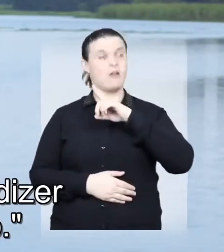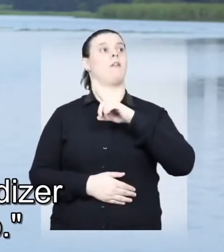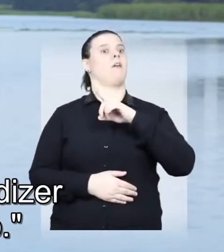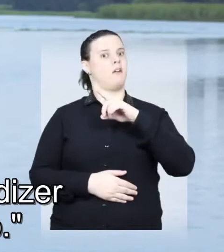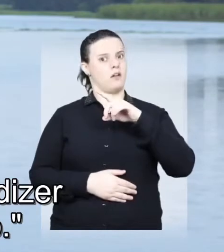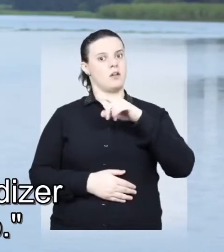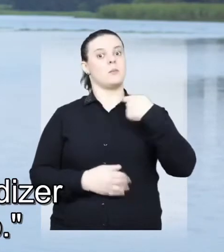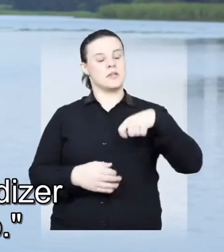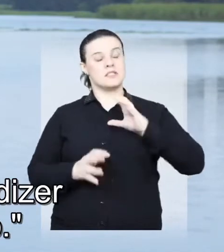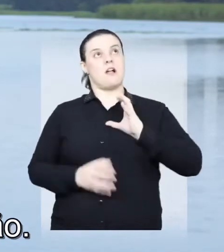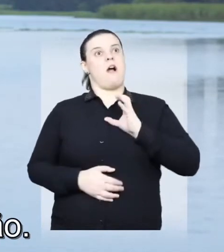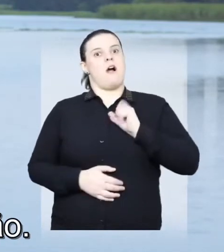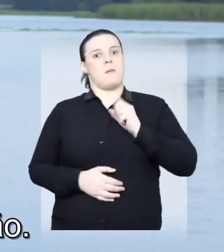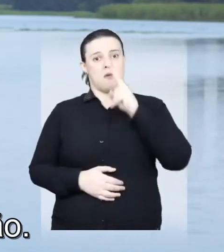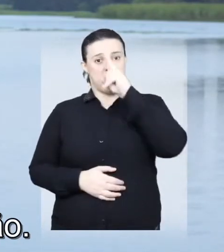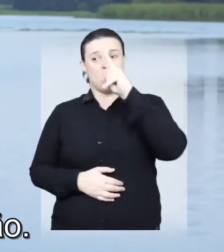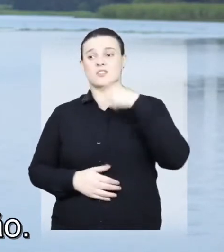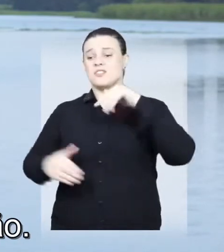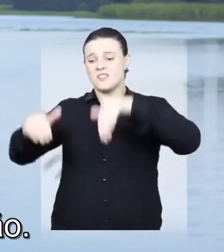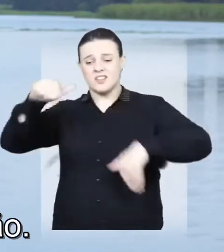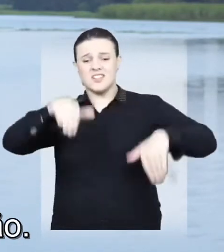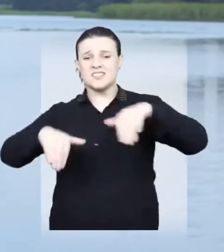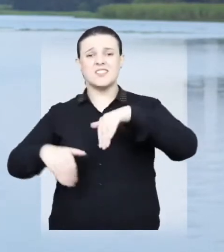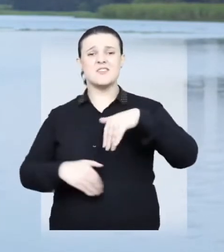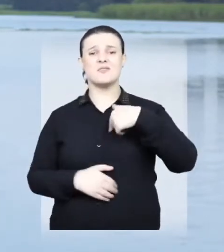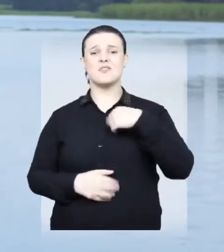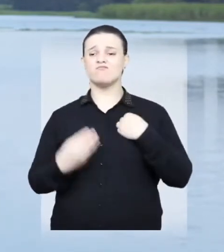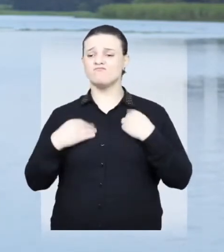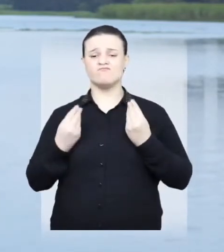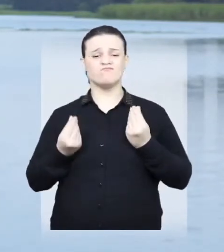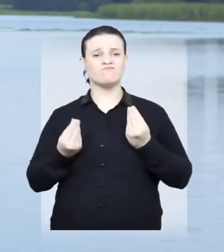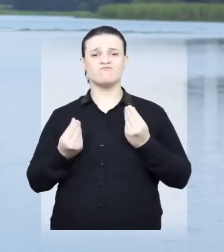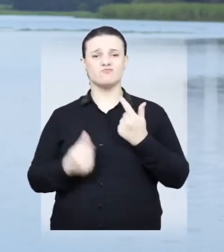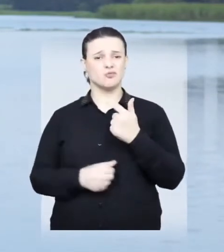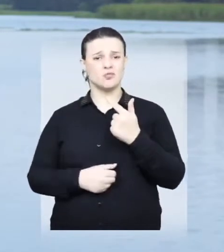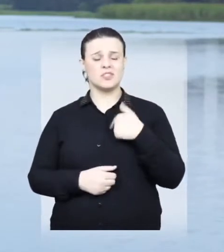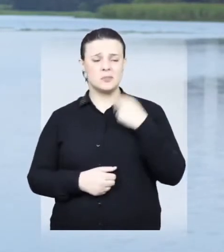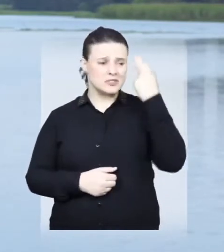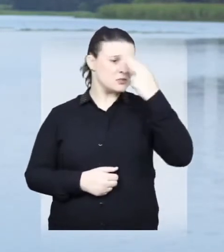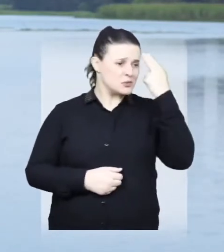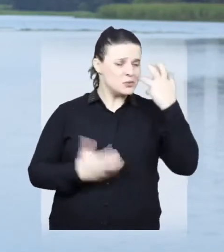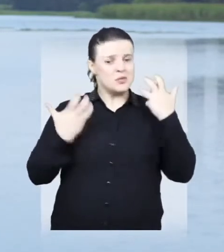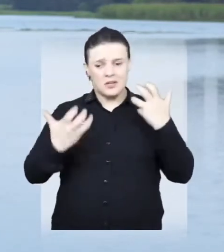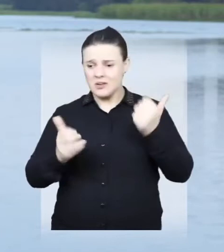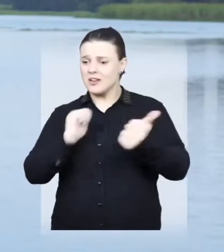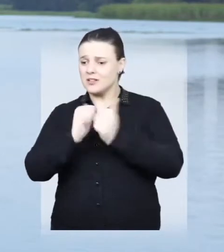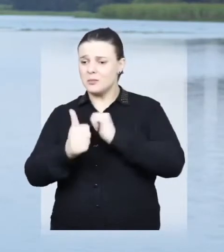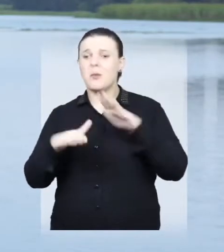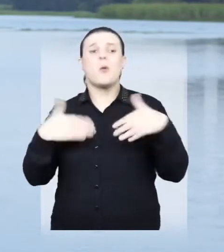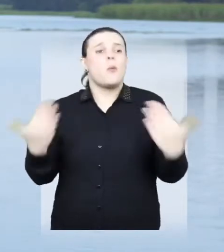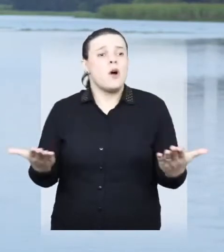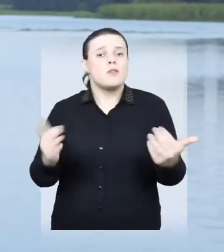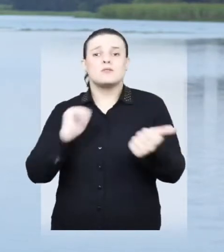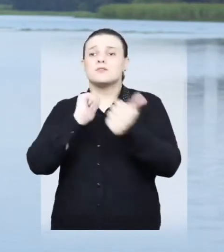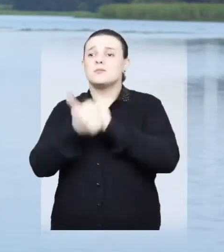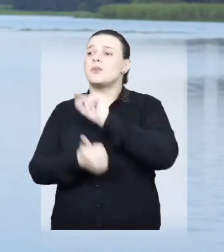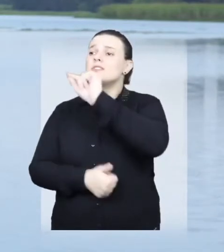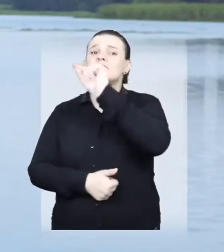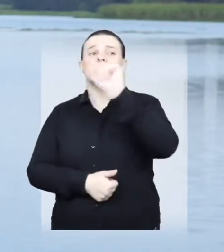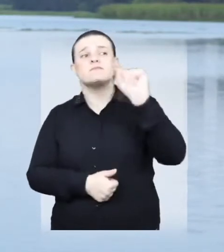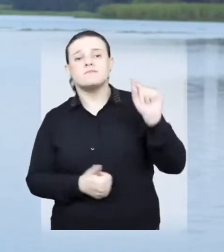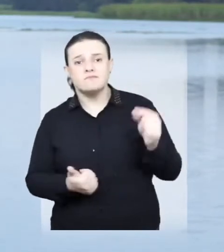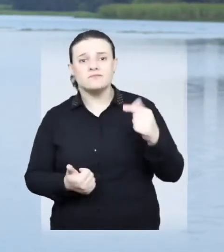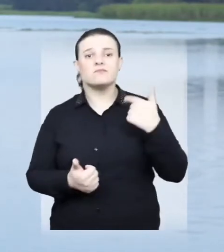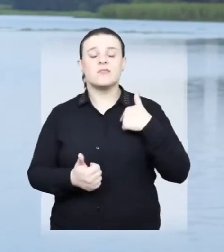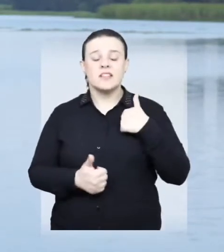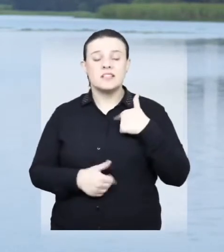assim, pô, é isso que eu quero. E eu não sentia isso com a natação. Mas era um sonho, eu falava assim, o que é que eu posso, qual o esporte que eu posso chegar